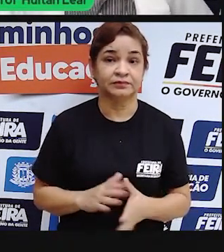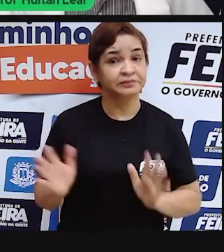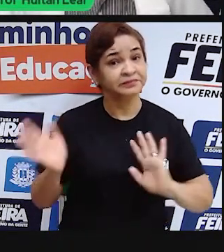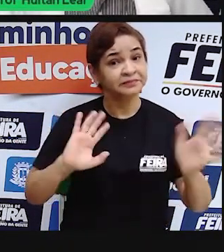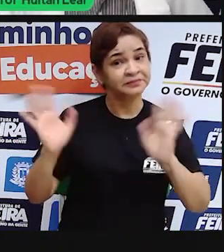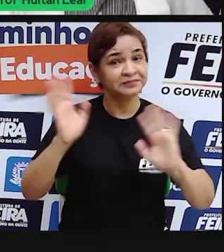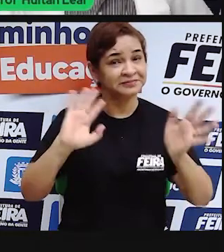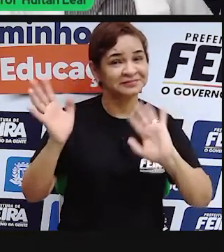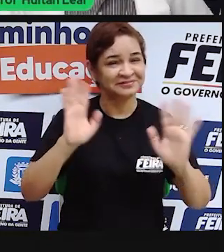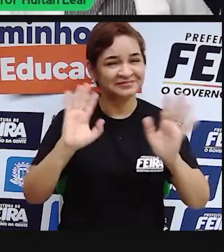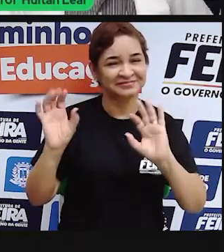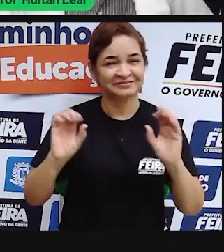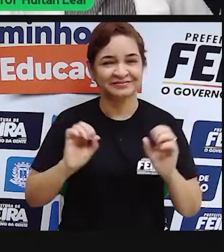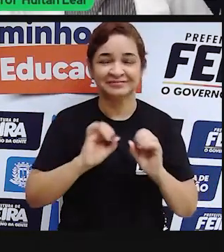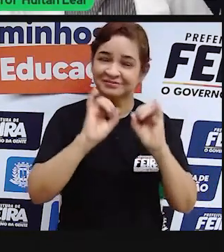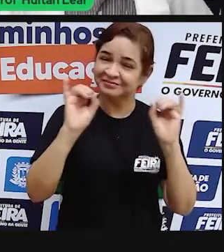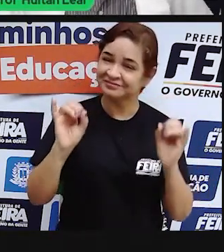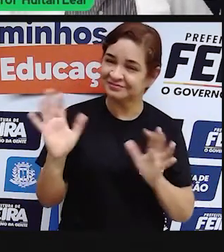Ei!